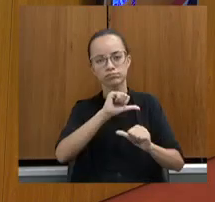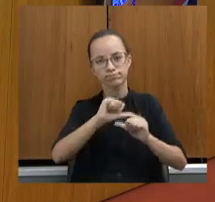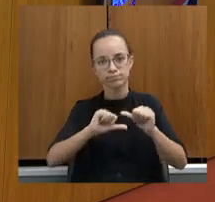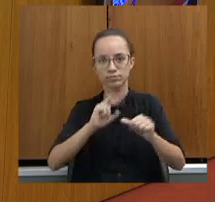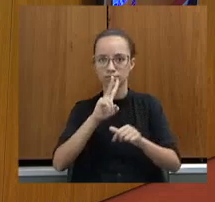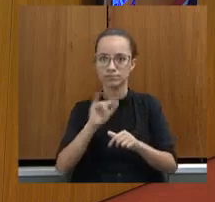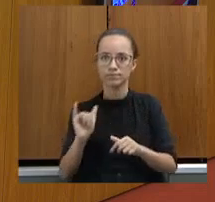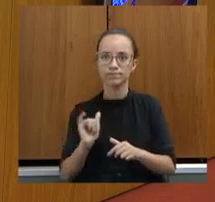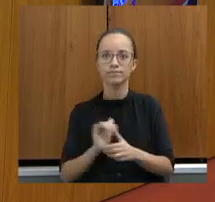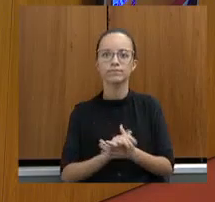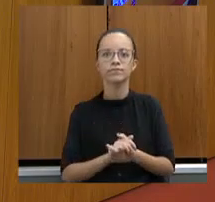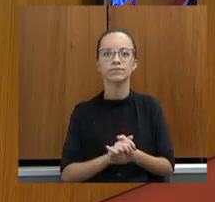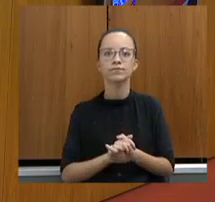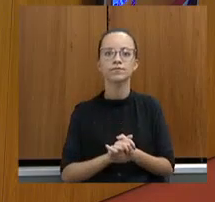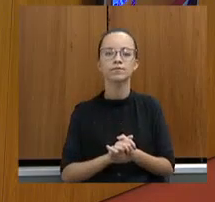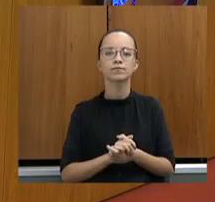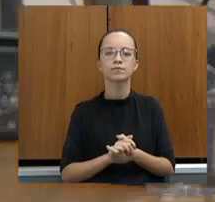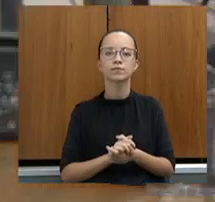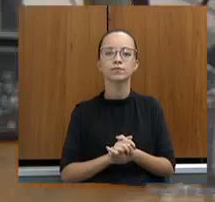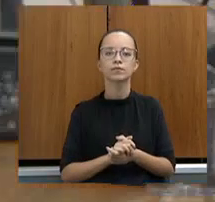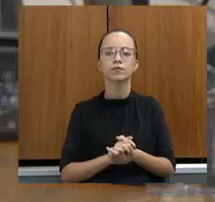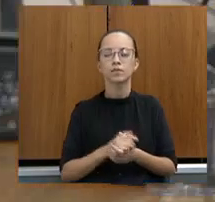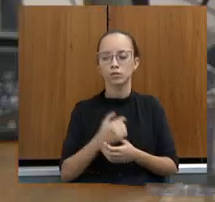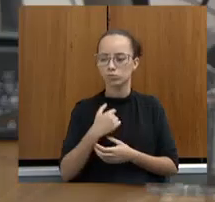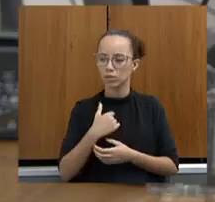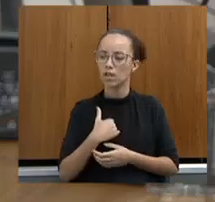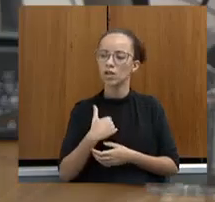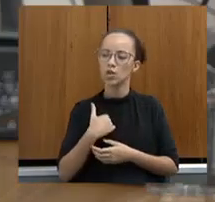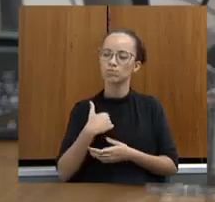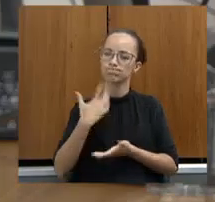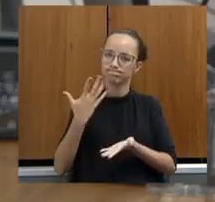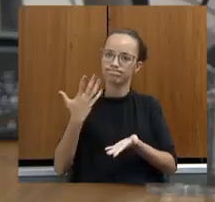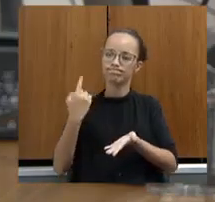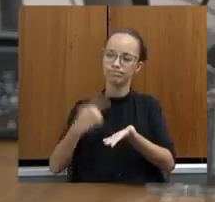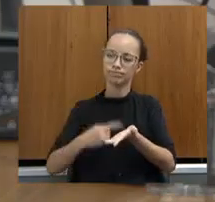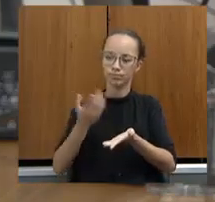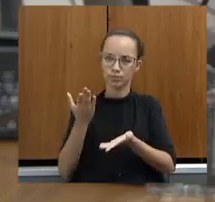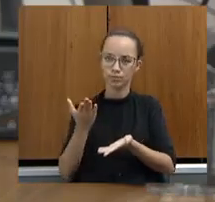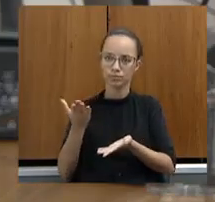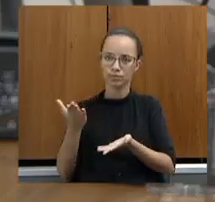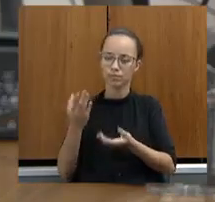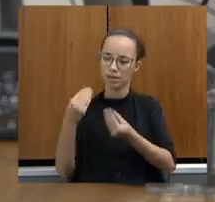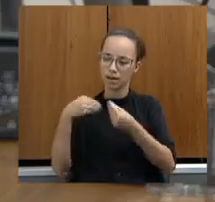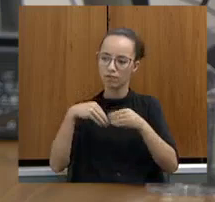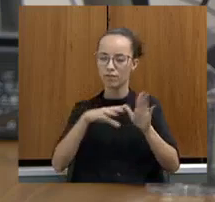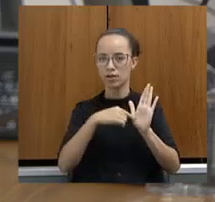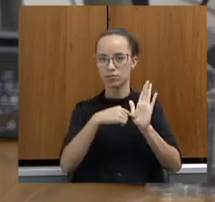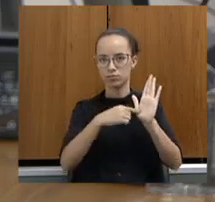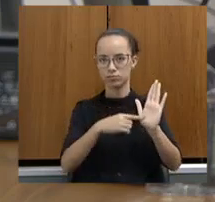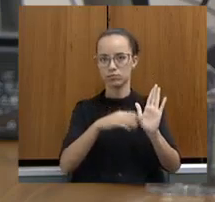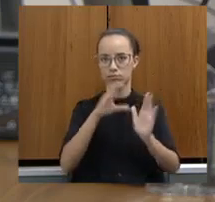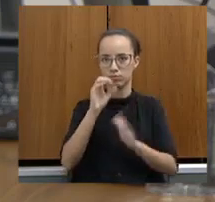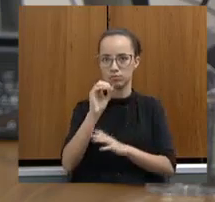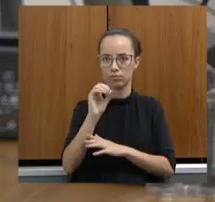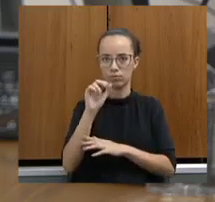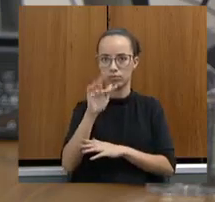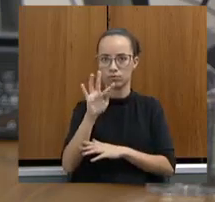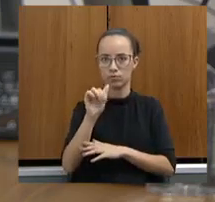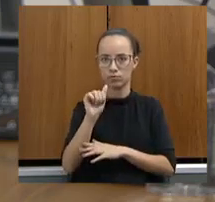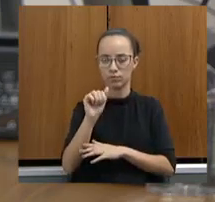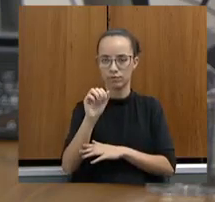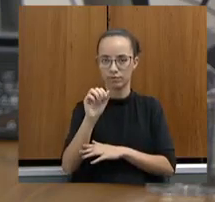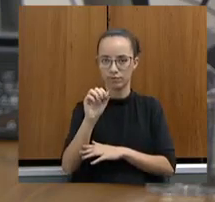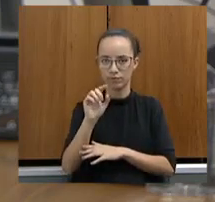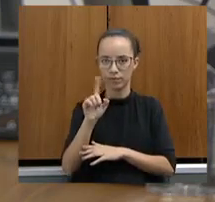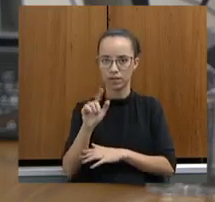enfim e assumo compromisso com o senhor de levar novamente para o confaz com relação ao regime de recuperação